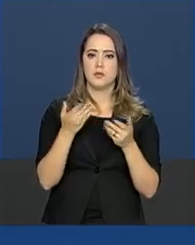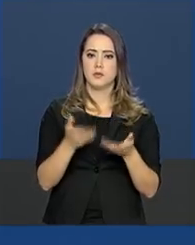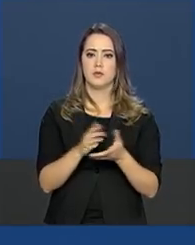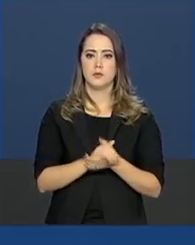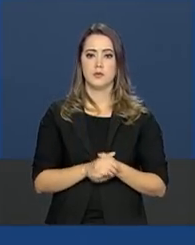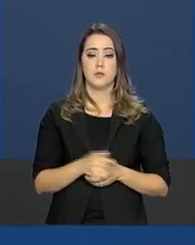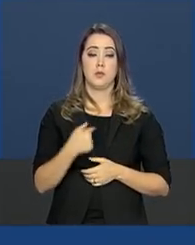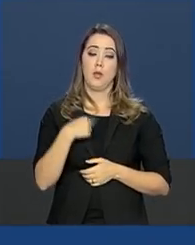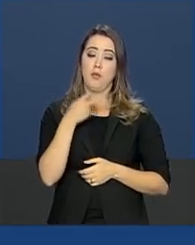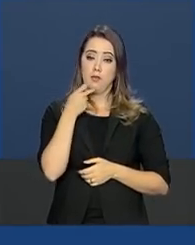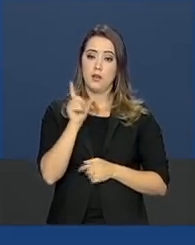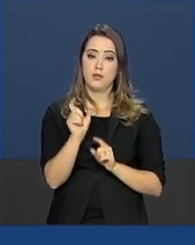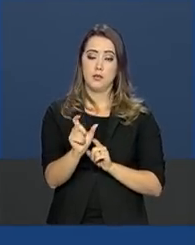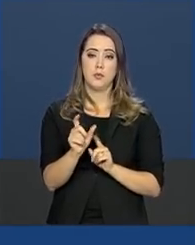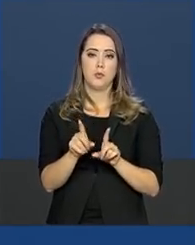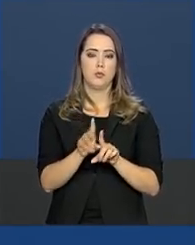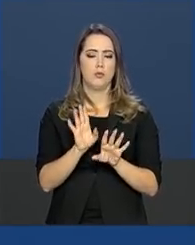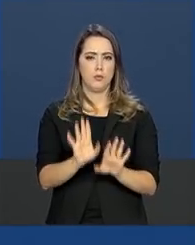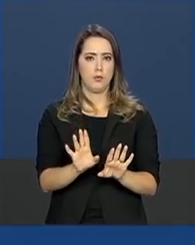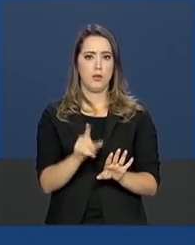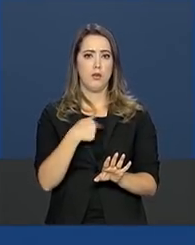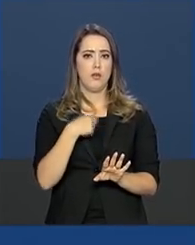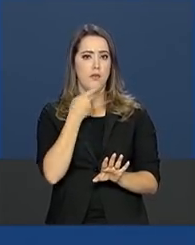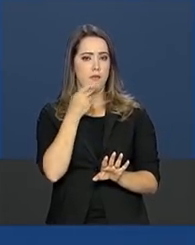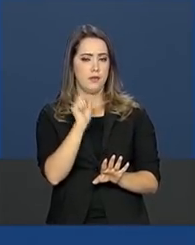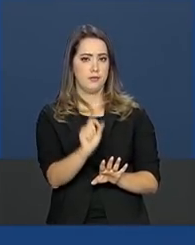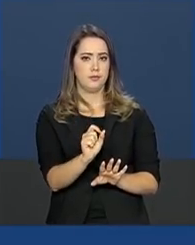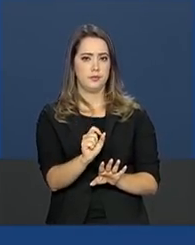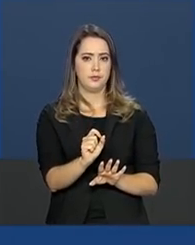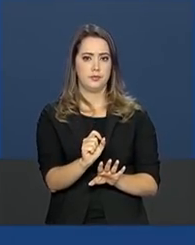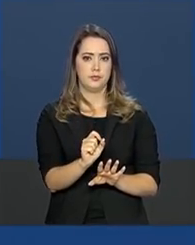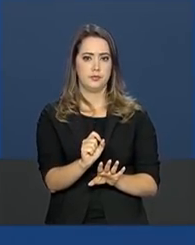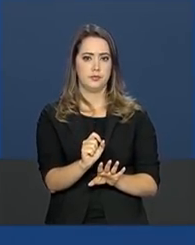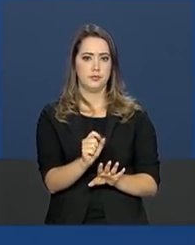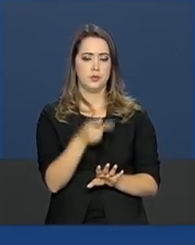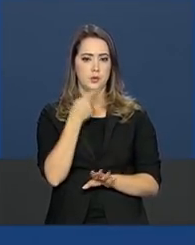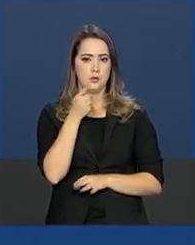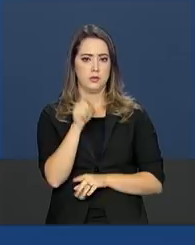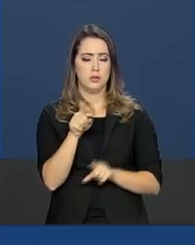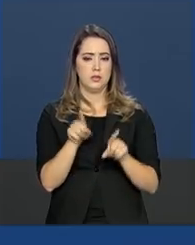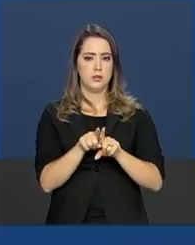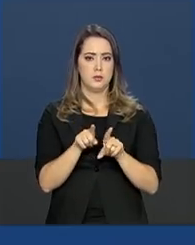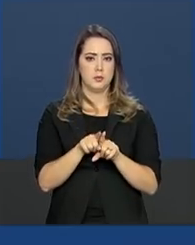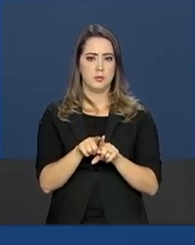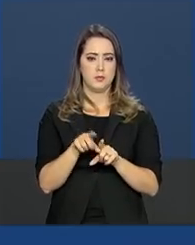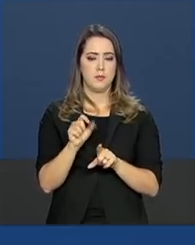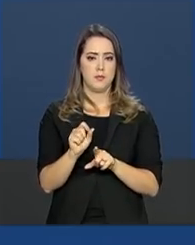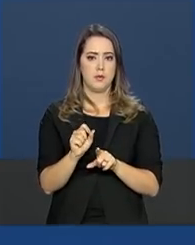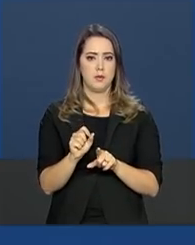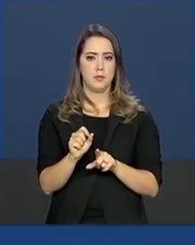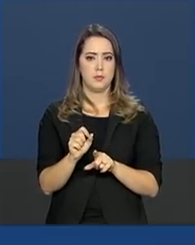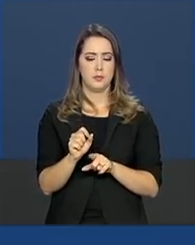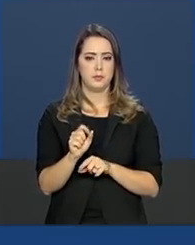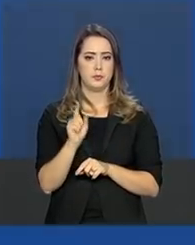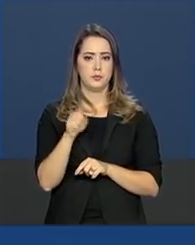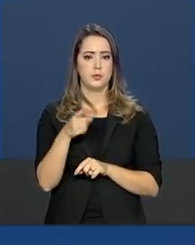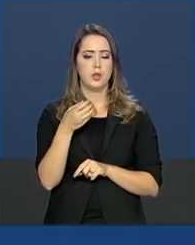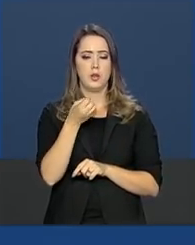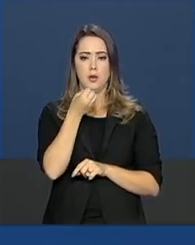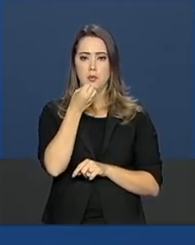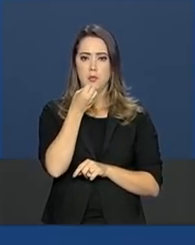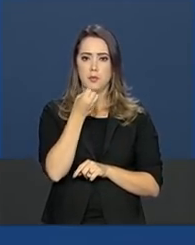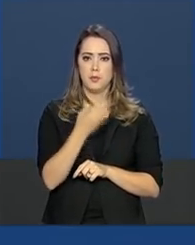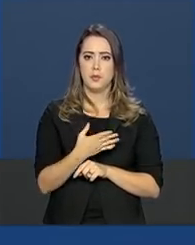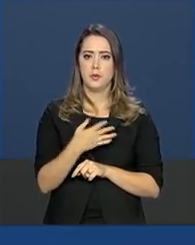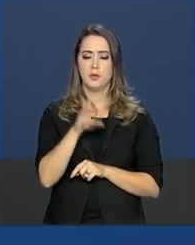uma última palavra, eu quero dizer, também pautado pelas palavras do Beltrame, que é interessante,